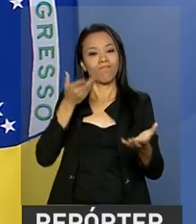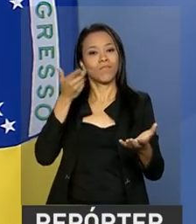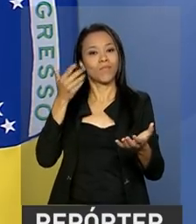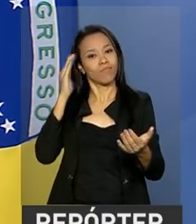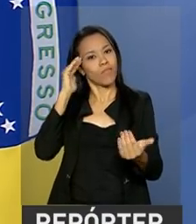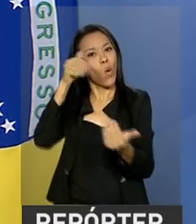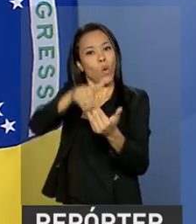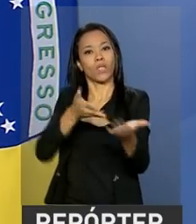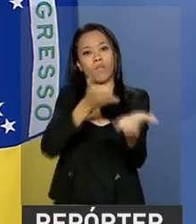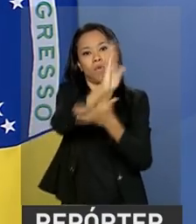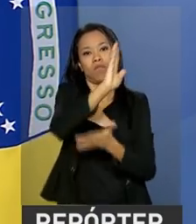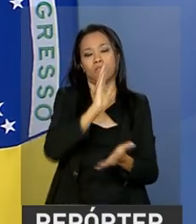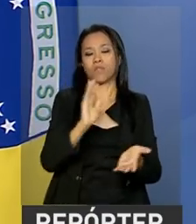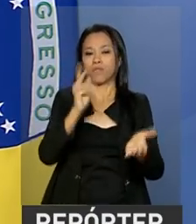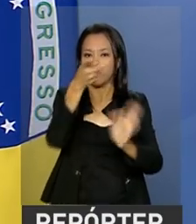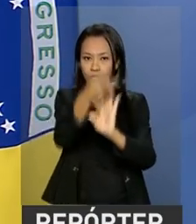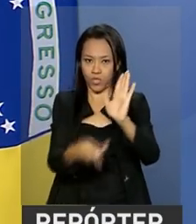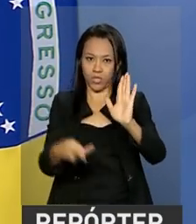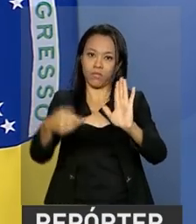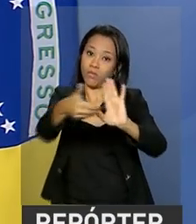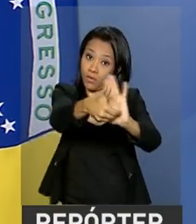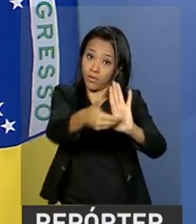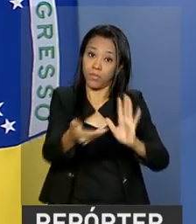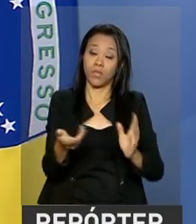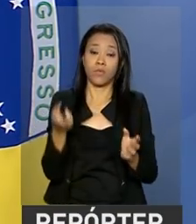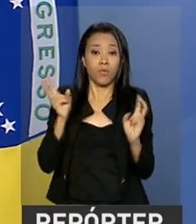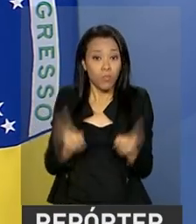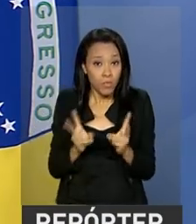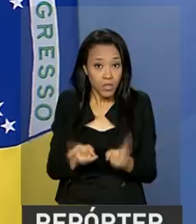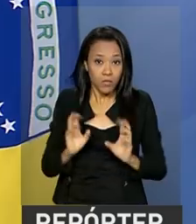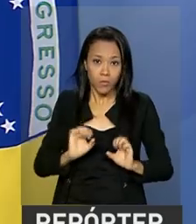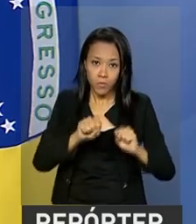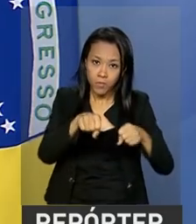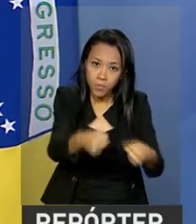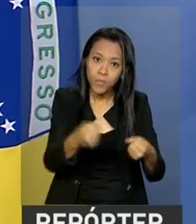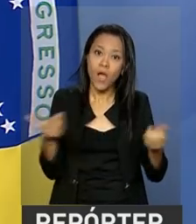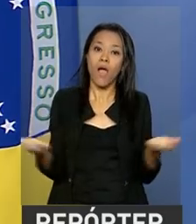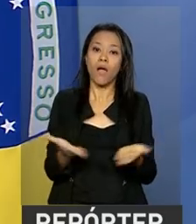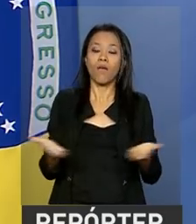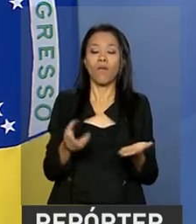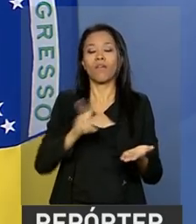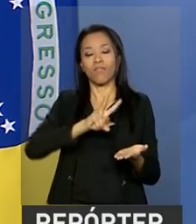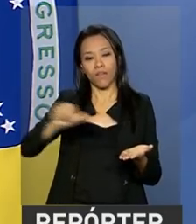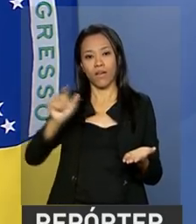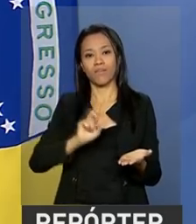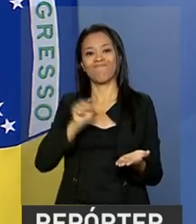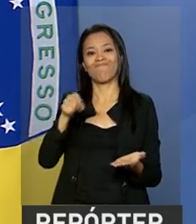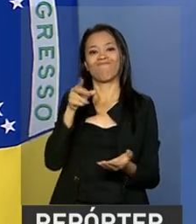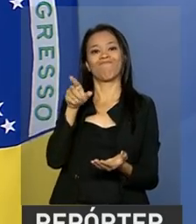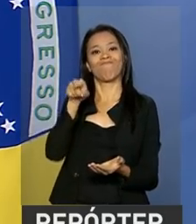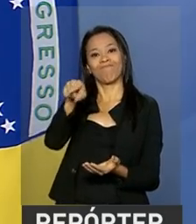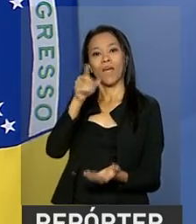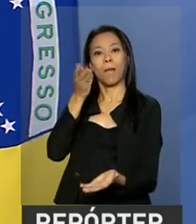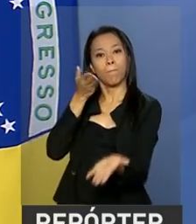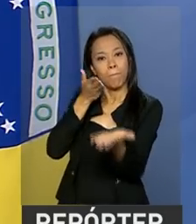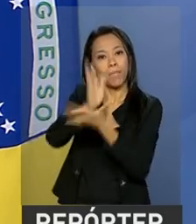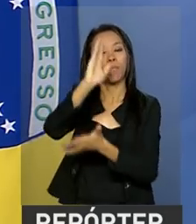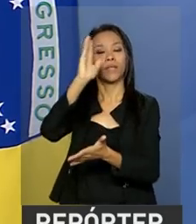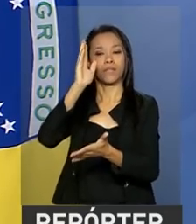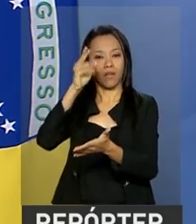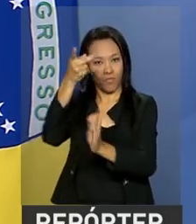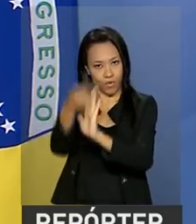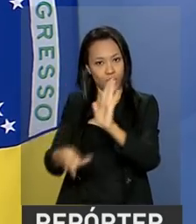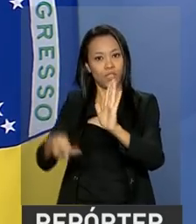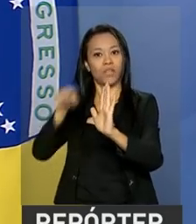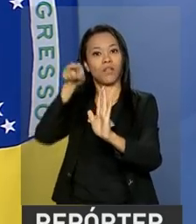projeto na câmara o mesmo grau de engajamento ser agora necessário para aprovação definitiva da reforma trabalhista